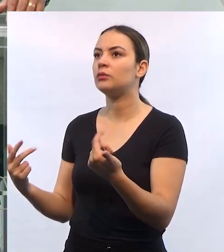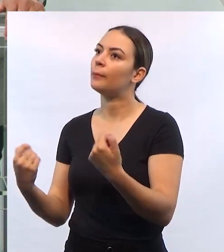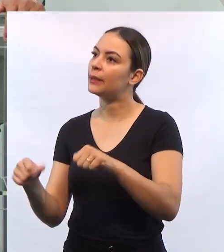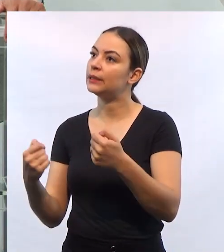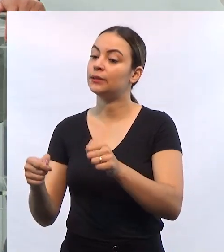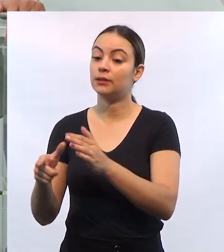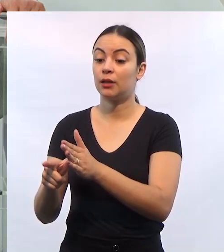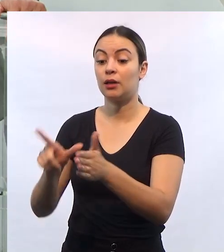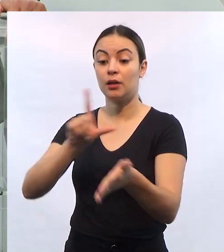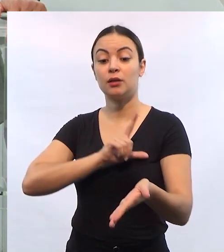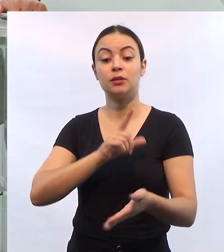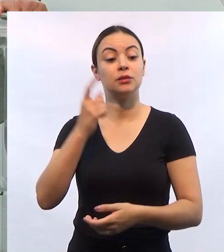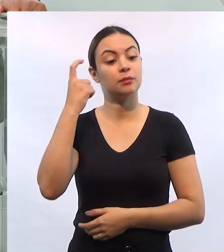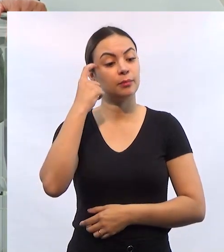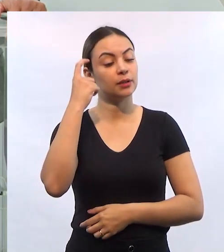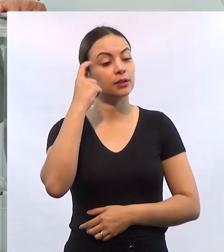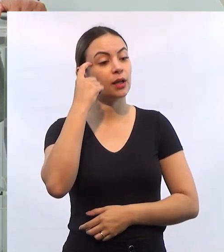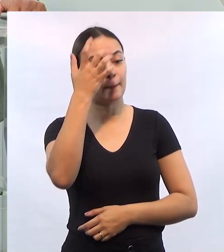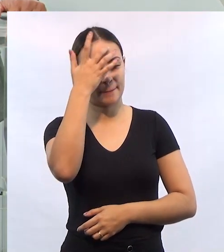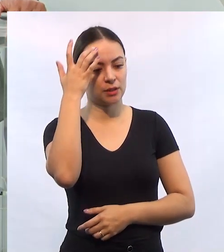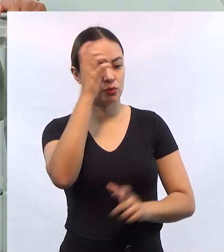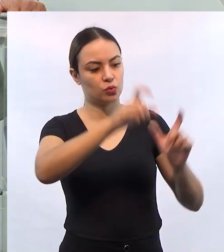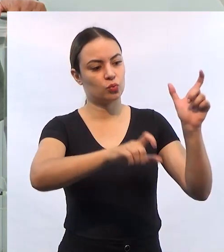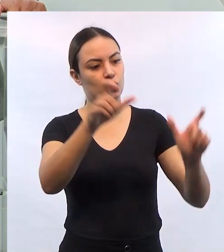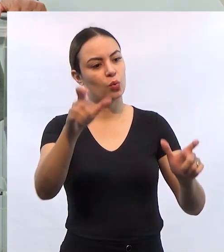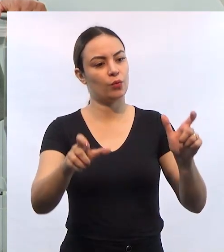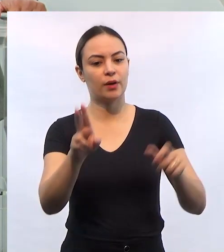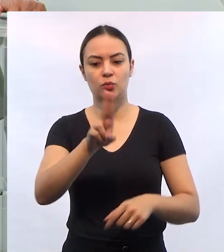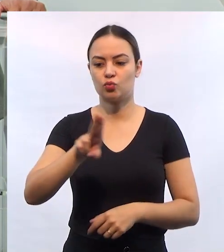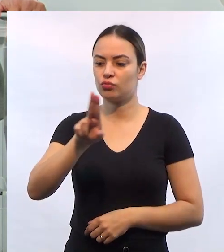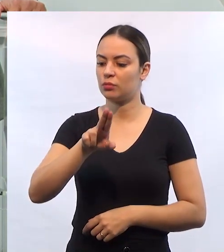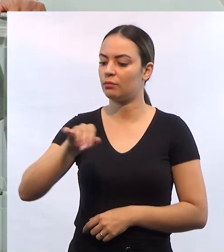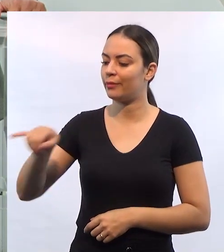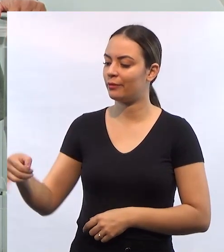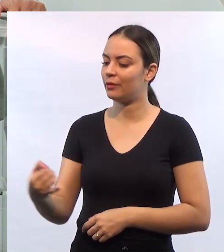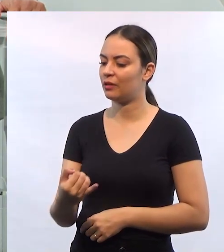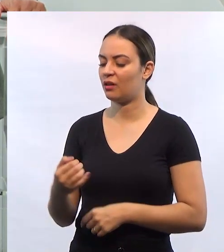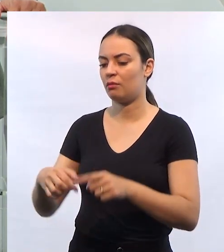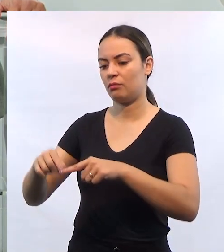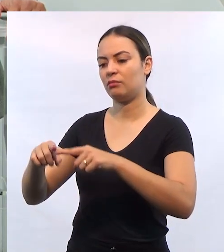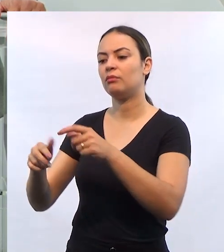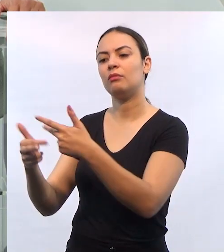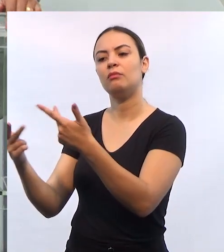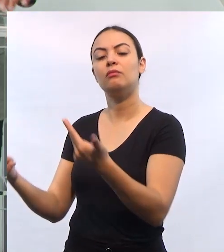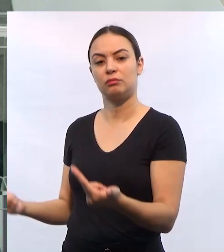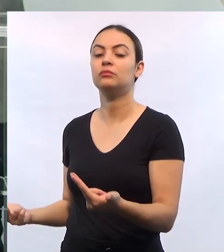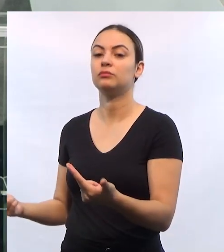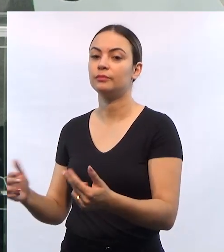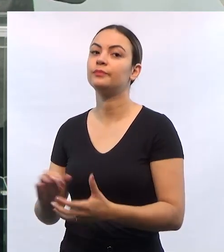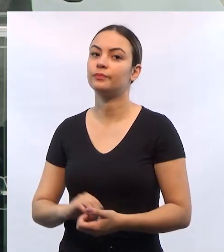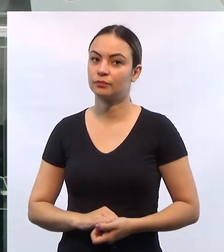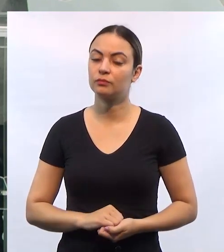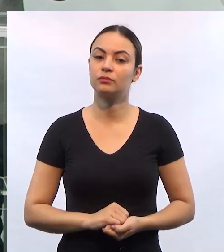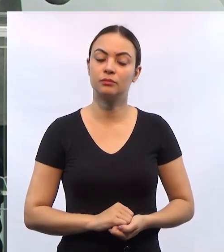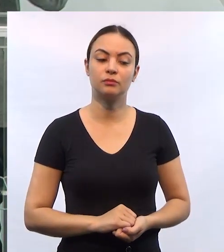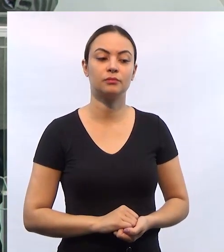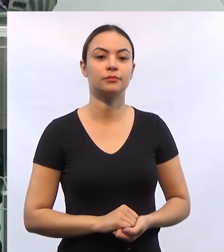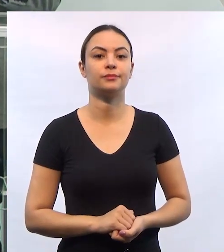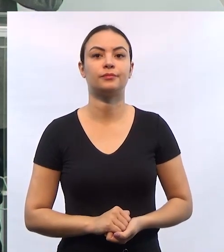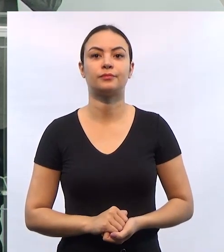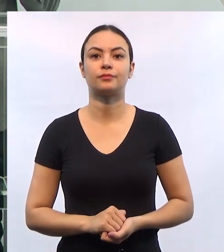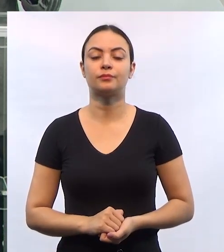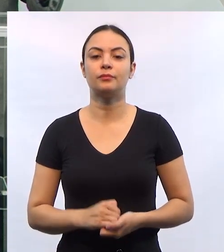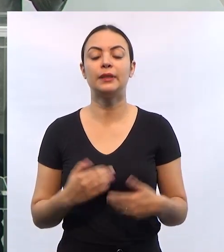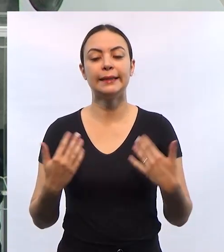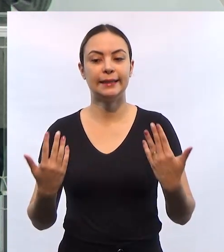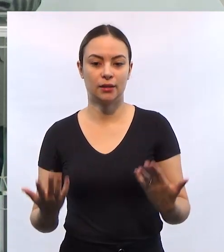seguinte, opa, o trabalhador, a pessoa humana, além de ter desejos,